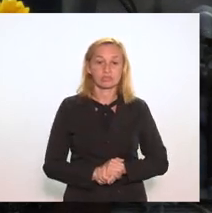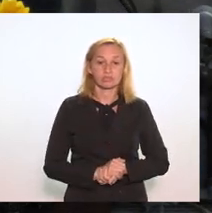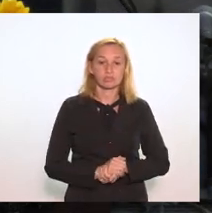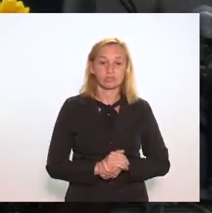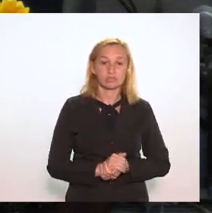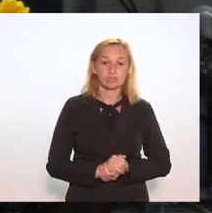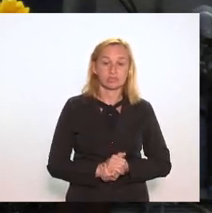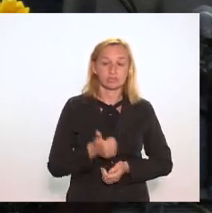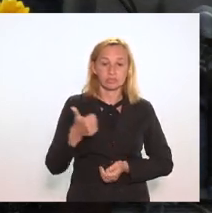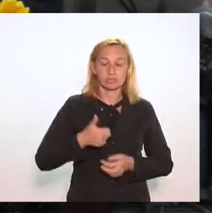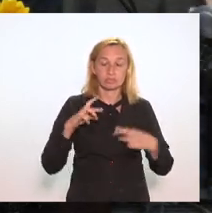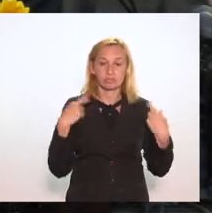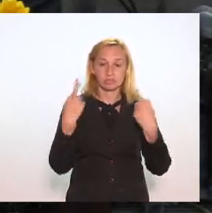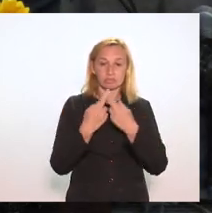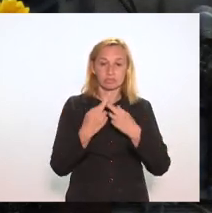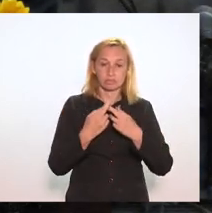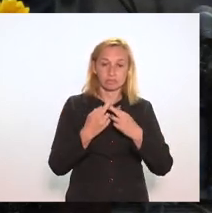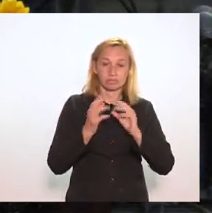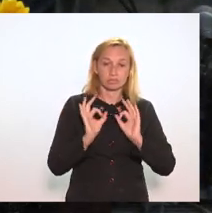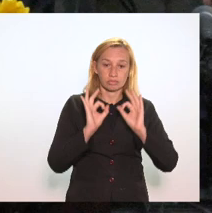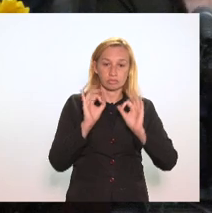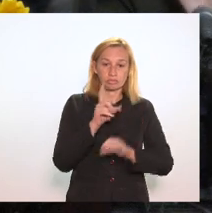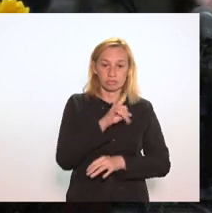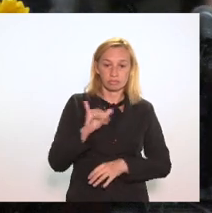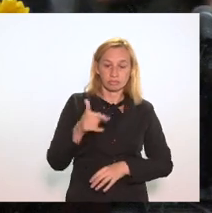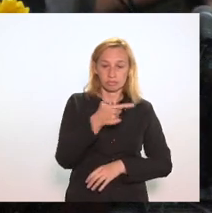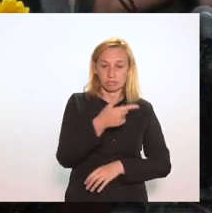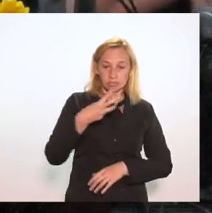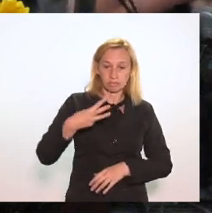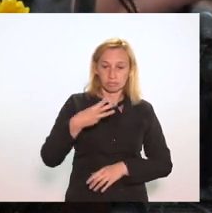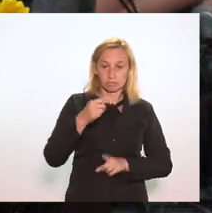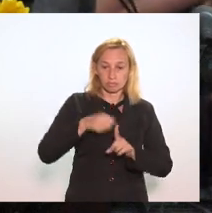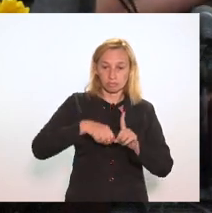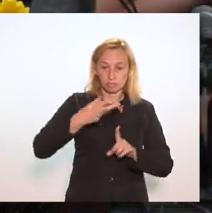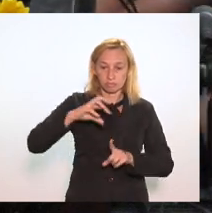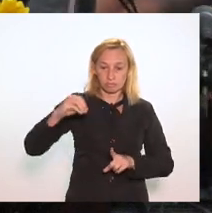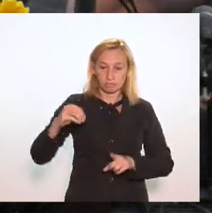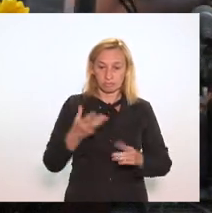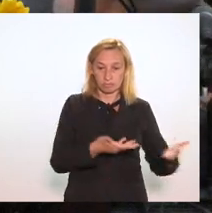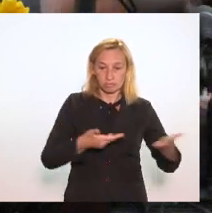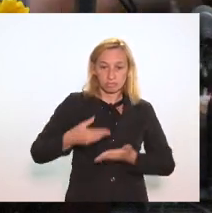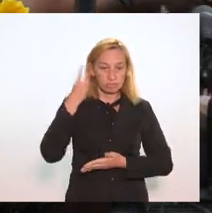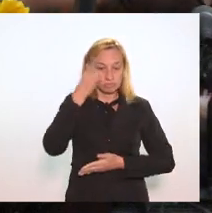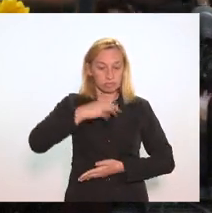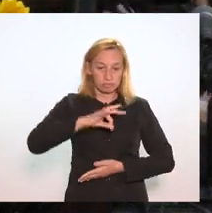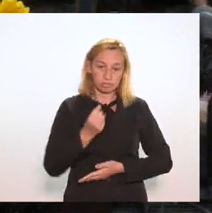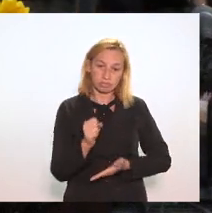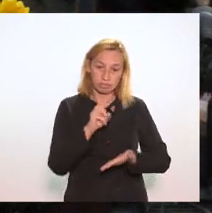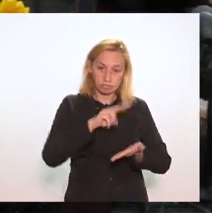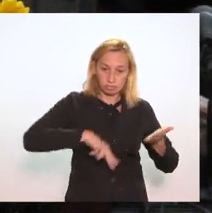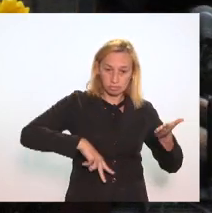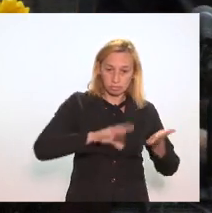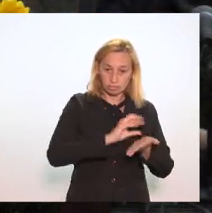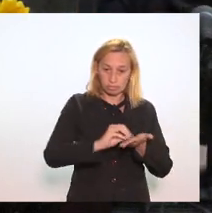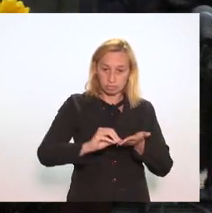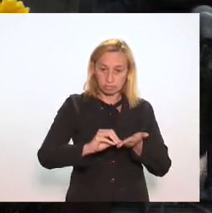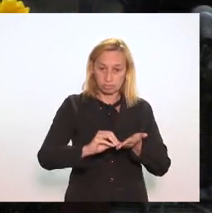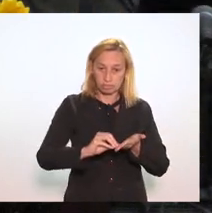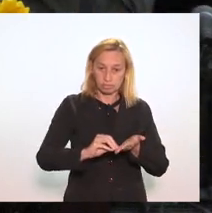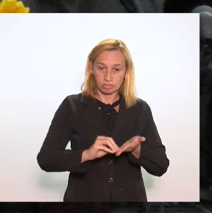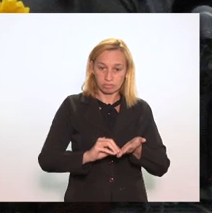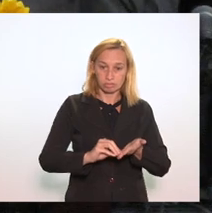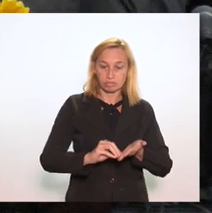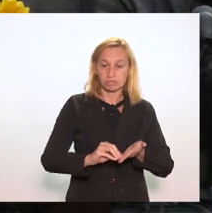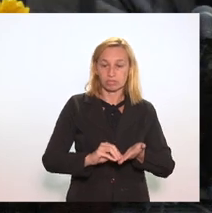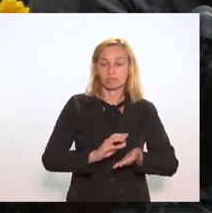tá aberto a primeira sessão extraordinária do dia 23 de Março presidência convida a deputada Martha Rocha fazer a